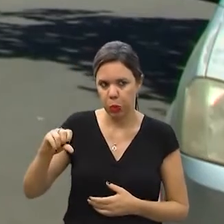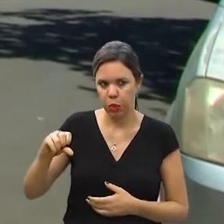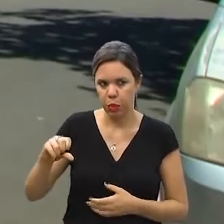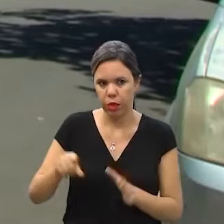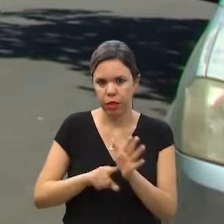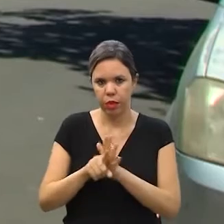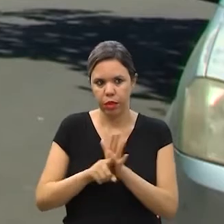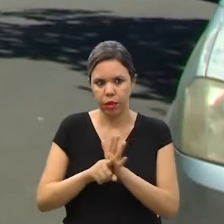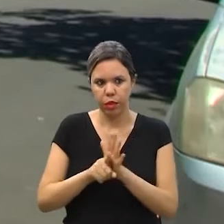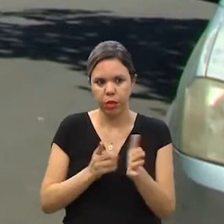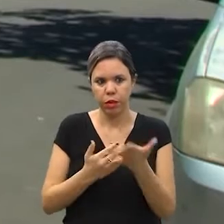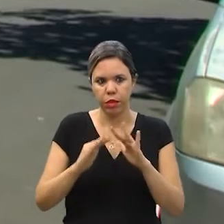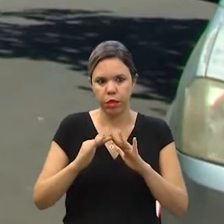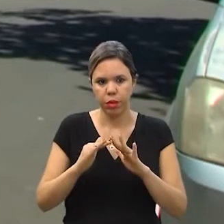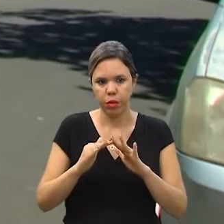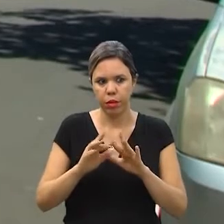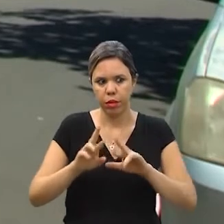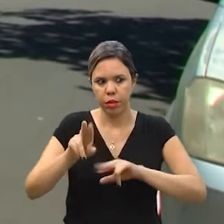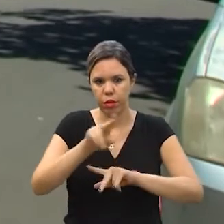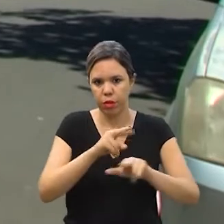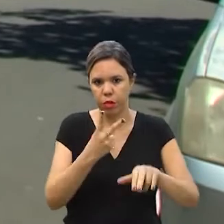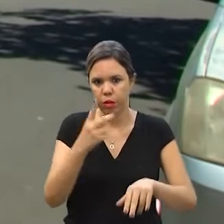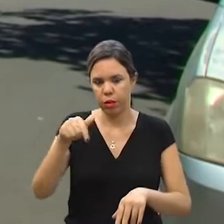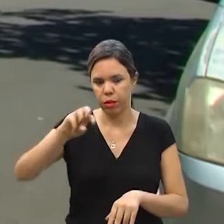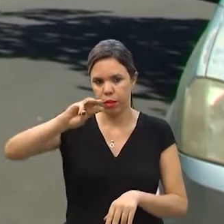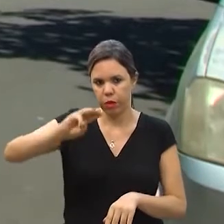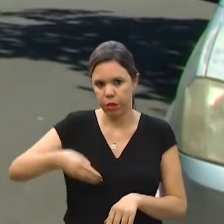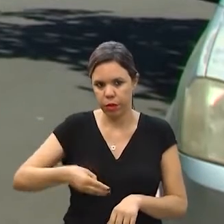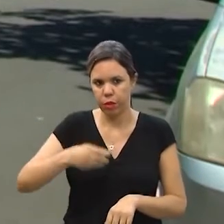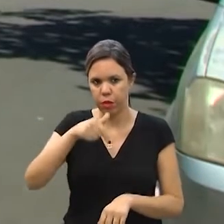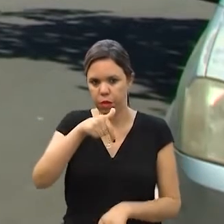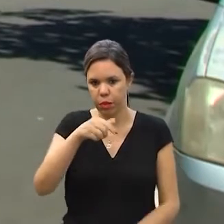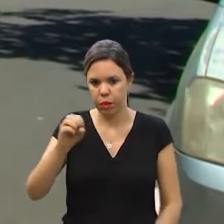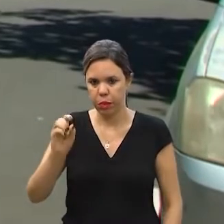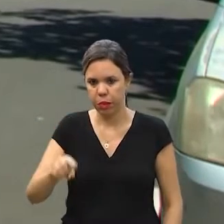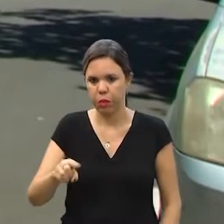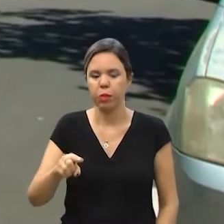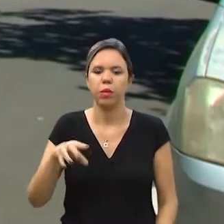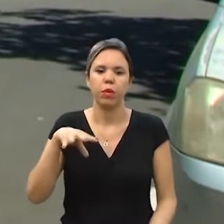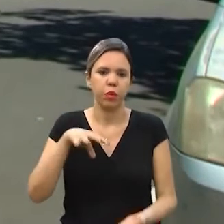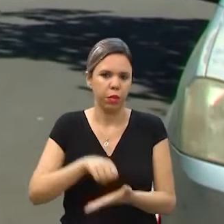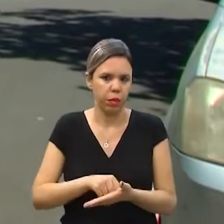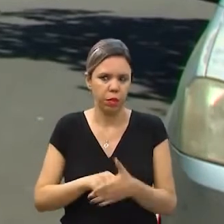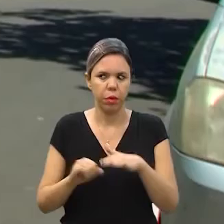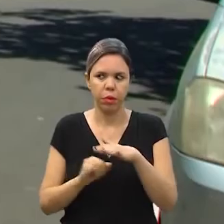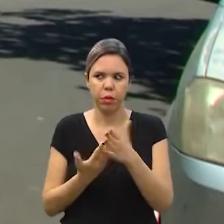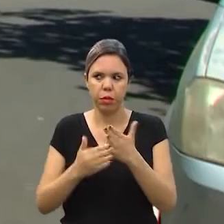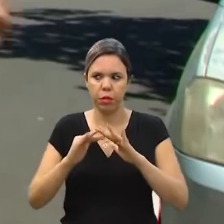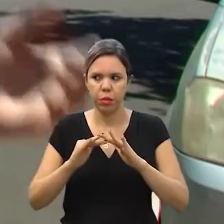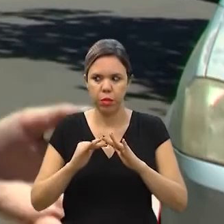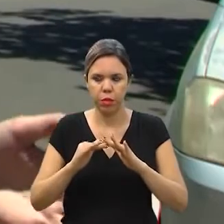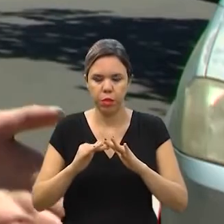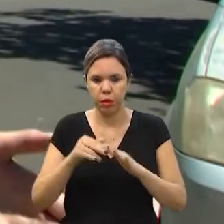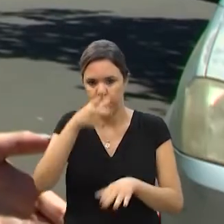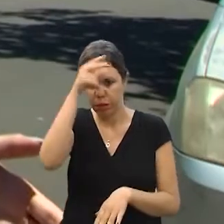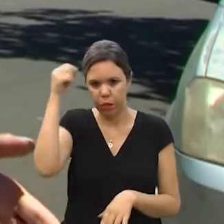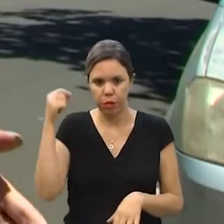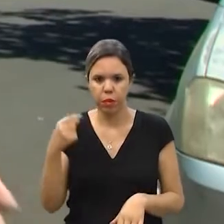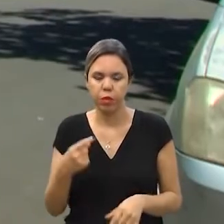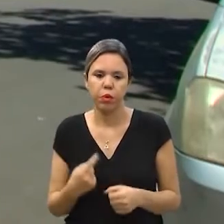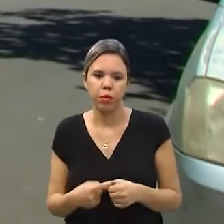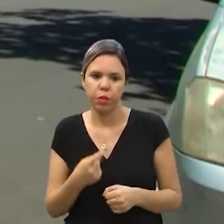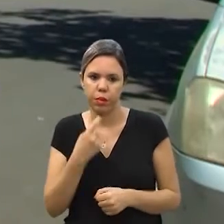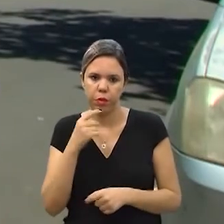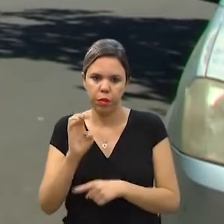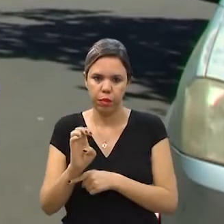2019, segundo o censo escolar, das mais de 27 milhões e 700 mil matrículas nas instituições da rede pública